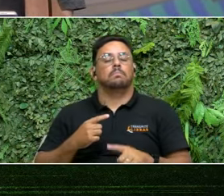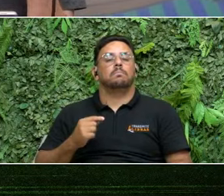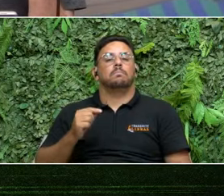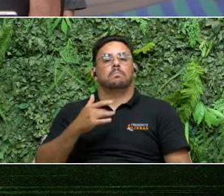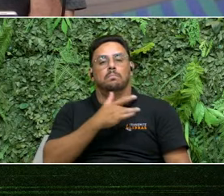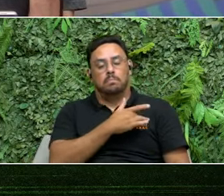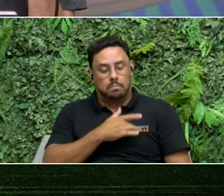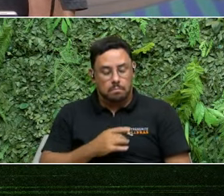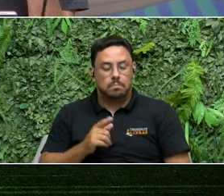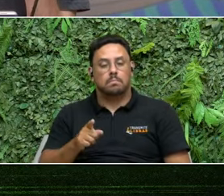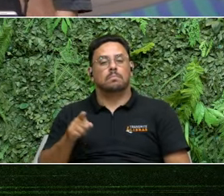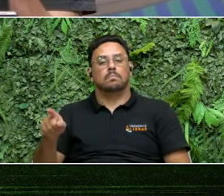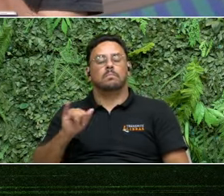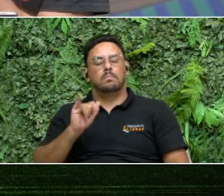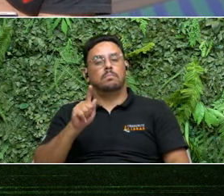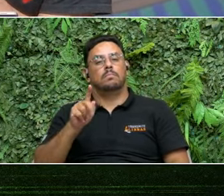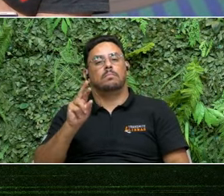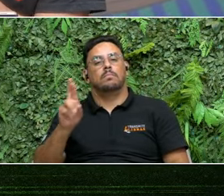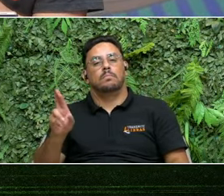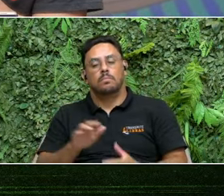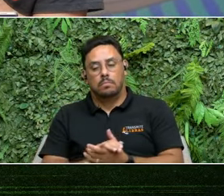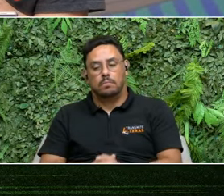galo vai